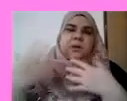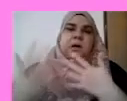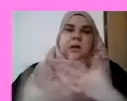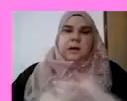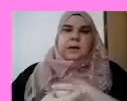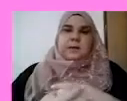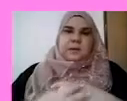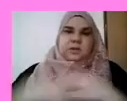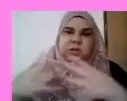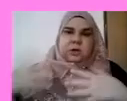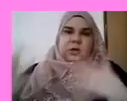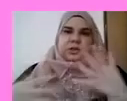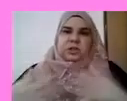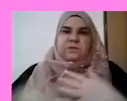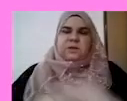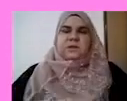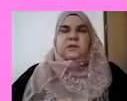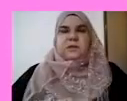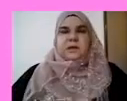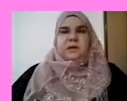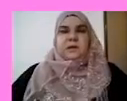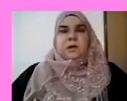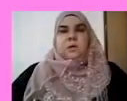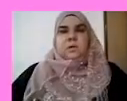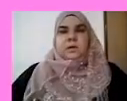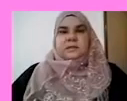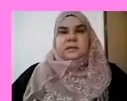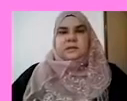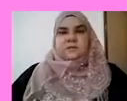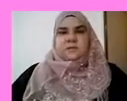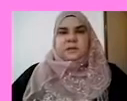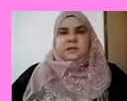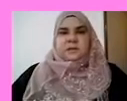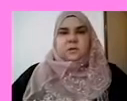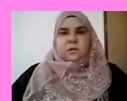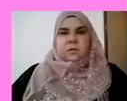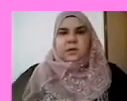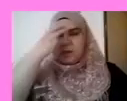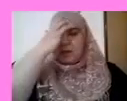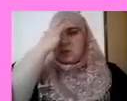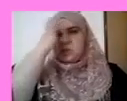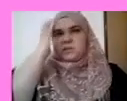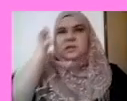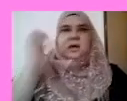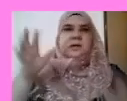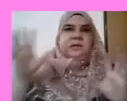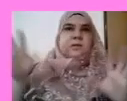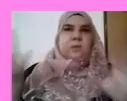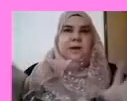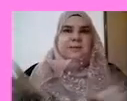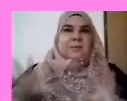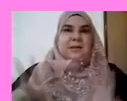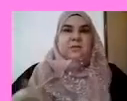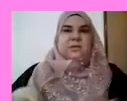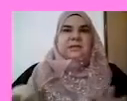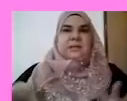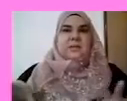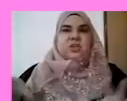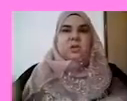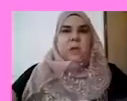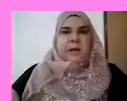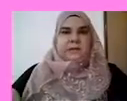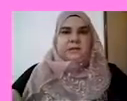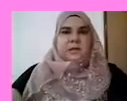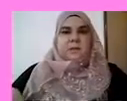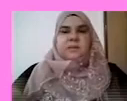princípio. Aí, a partir de agora, a gente vai entender aí o que significa ser congruente, além de dizer, são iguais, porque não são